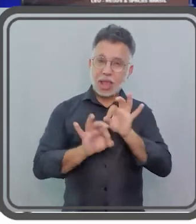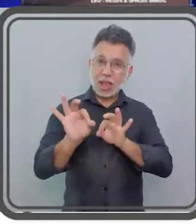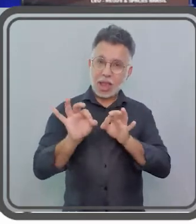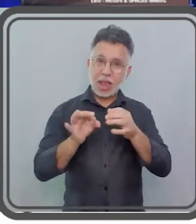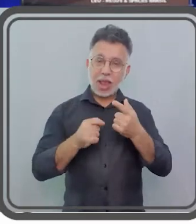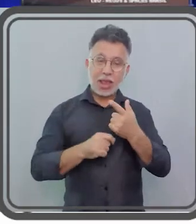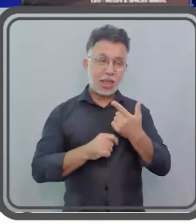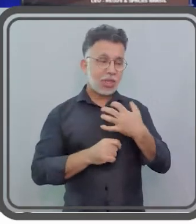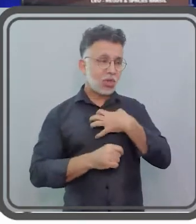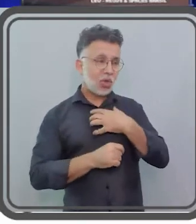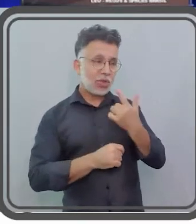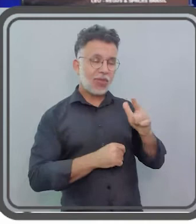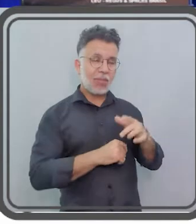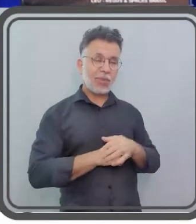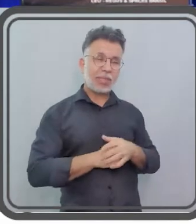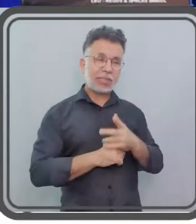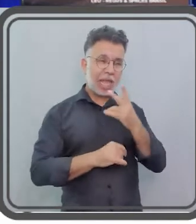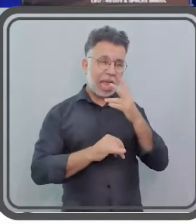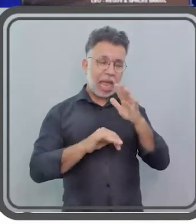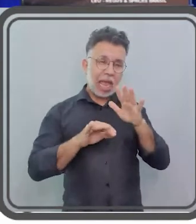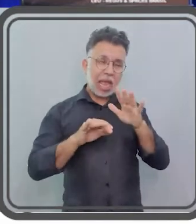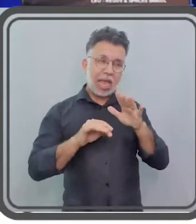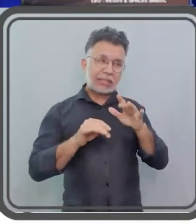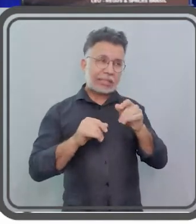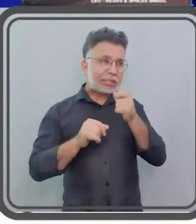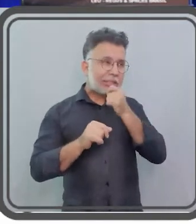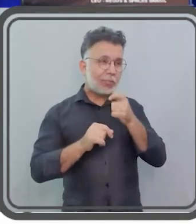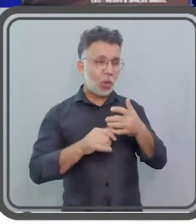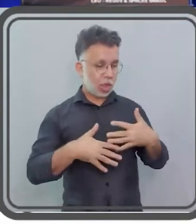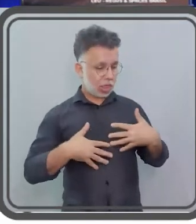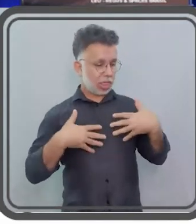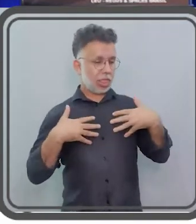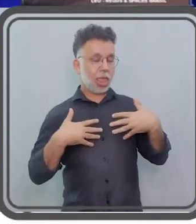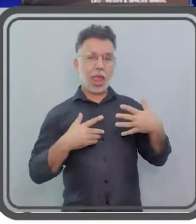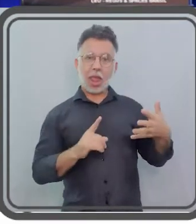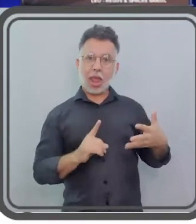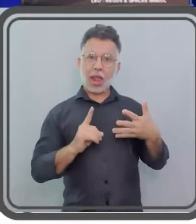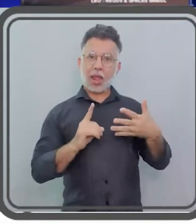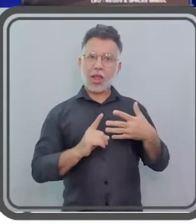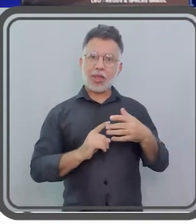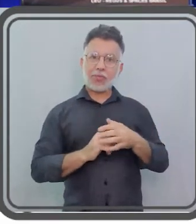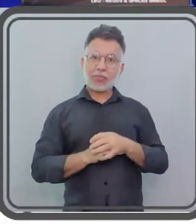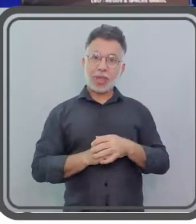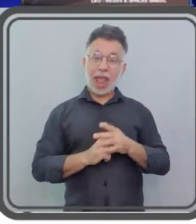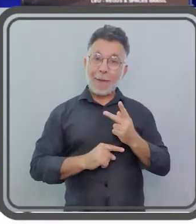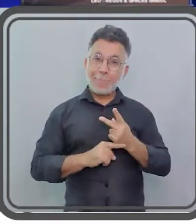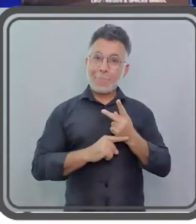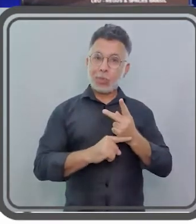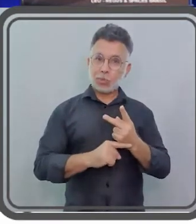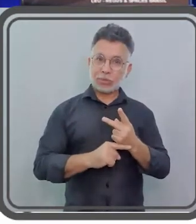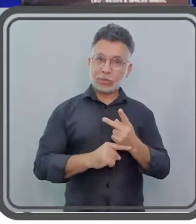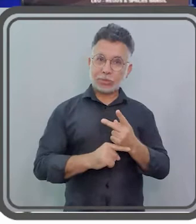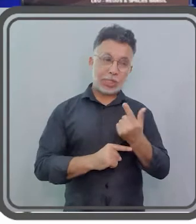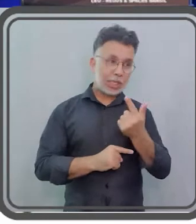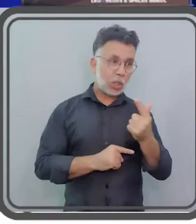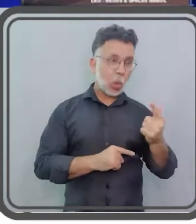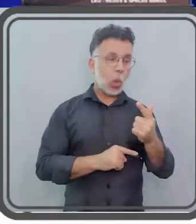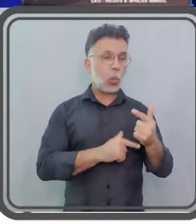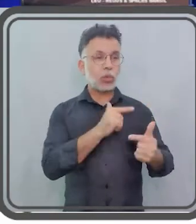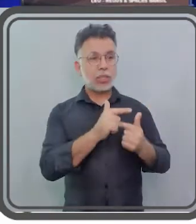acabam impactando a motivação do funcionário, a busca de outros empregos.